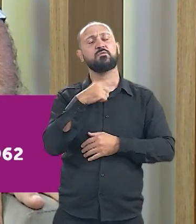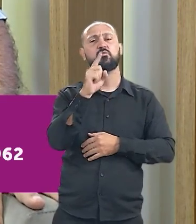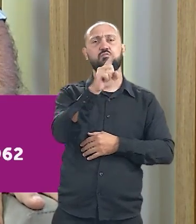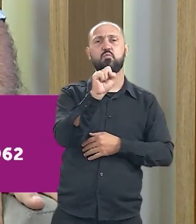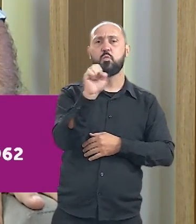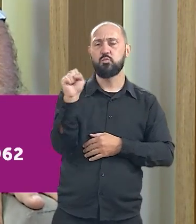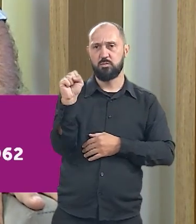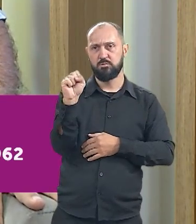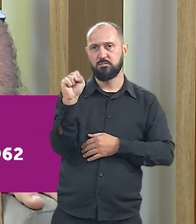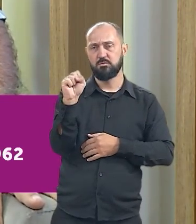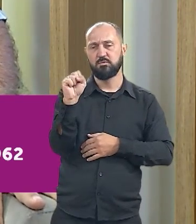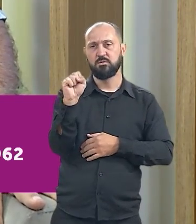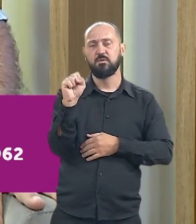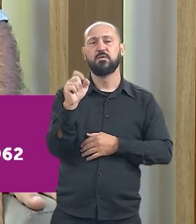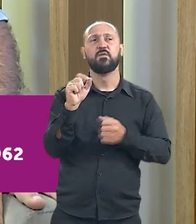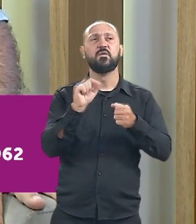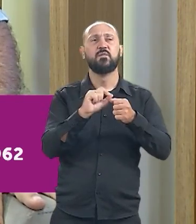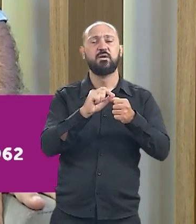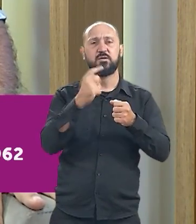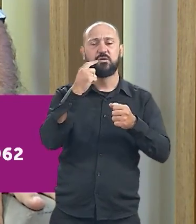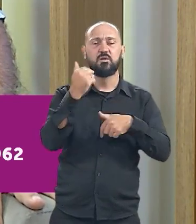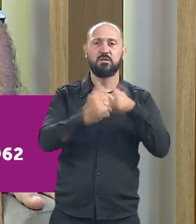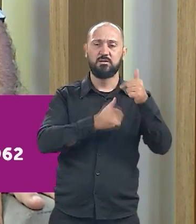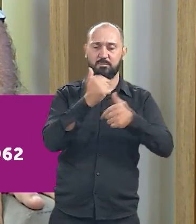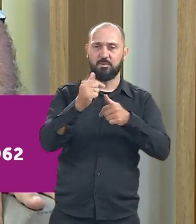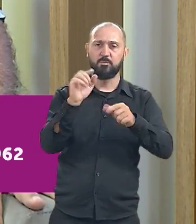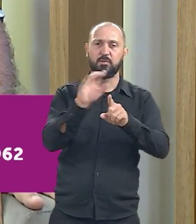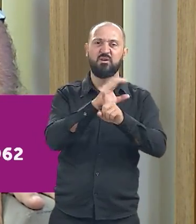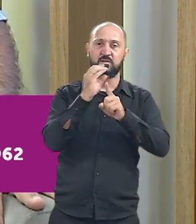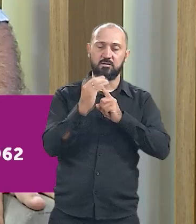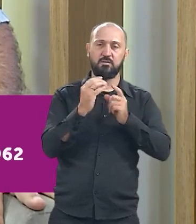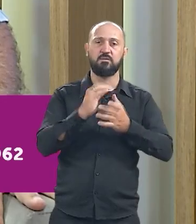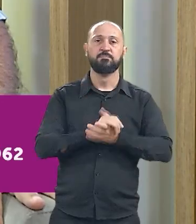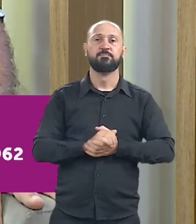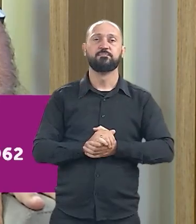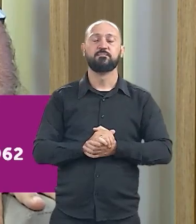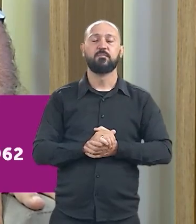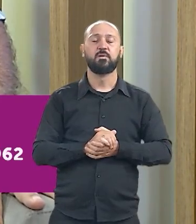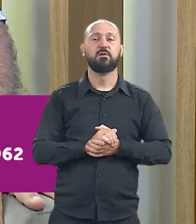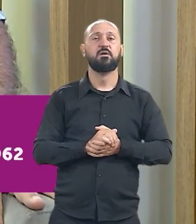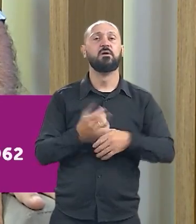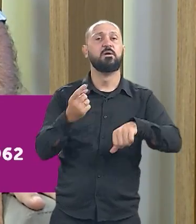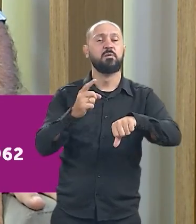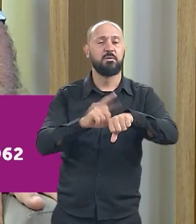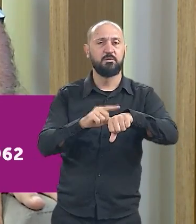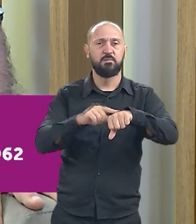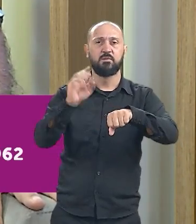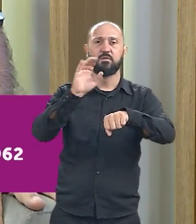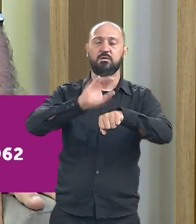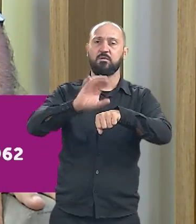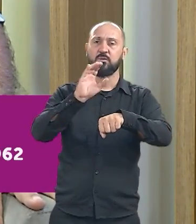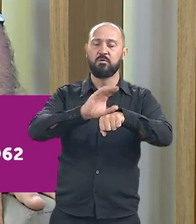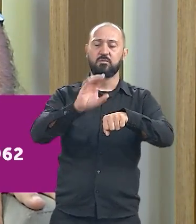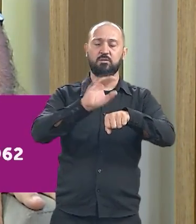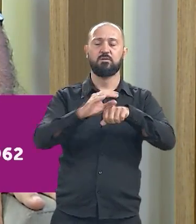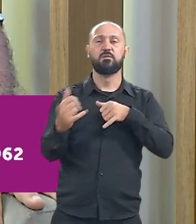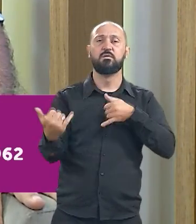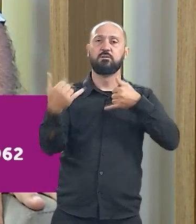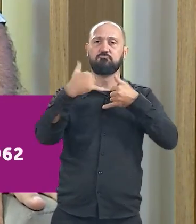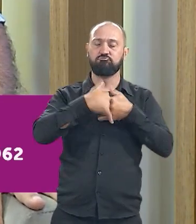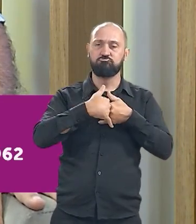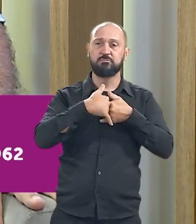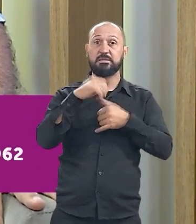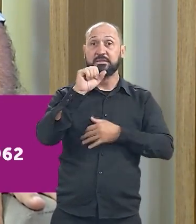serviço pela comunidade. Aí, no momento que tiver um curso, você vai ser contatada, e se naquela região tiver um